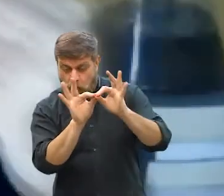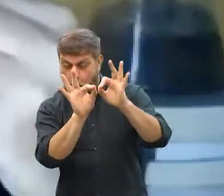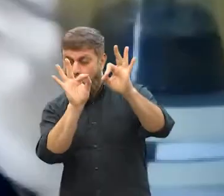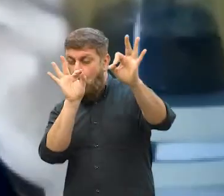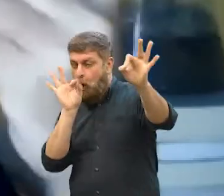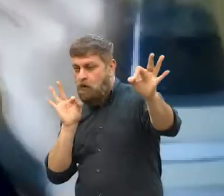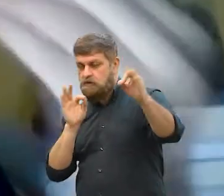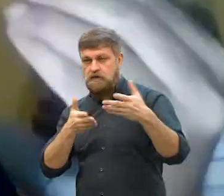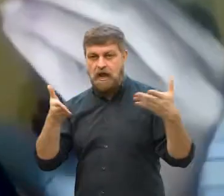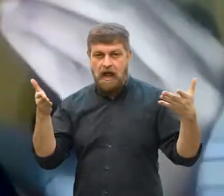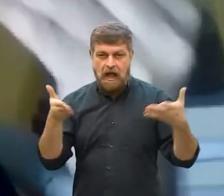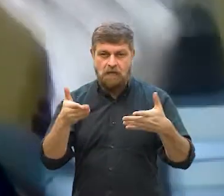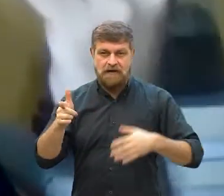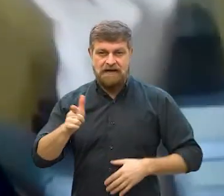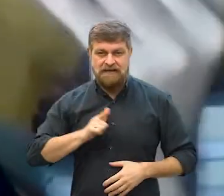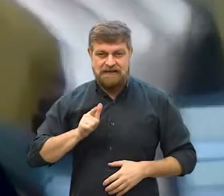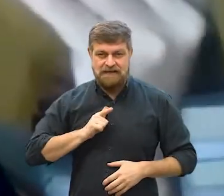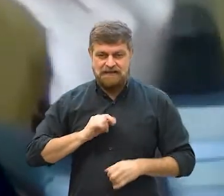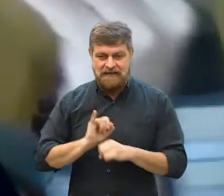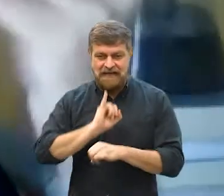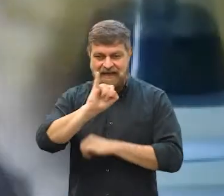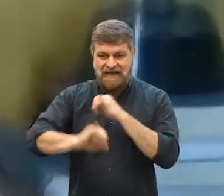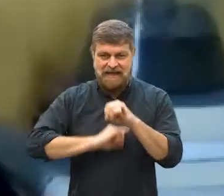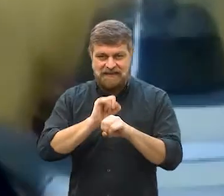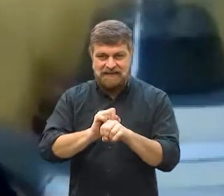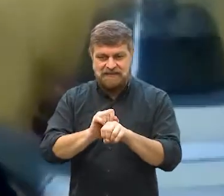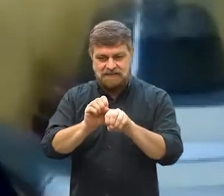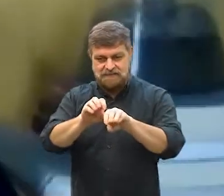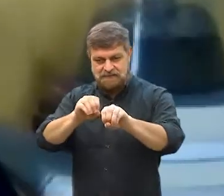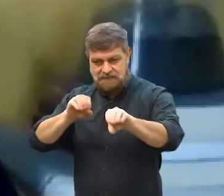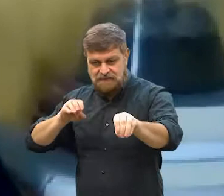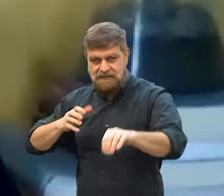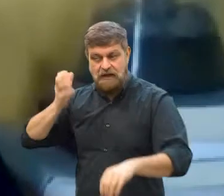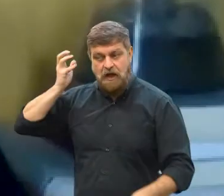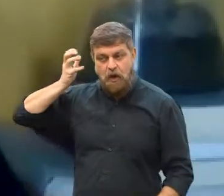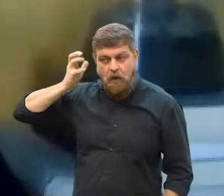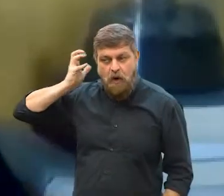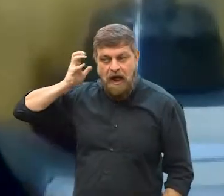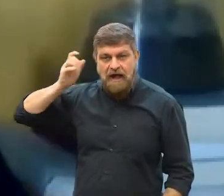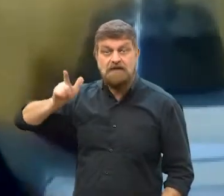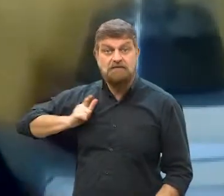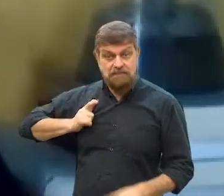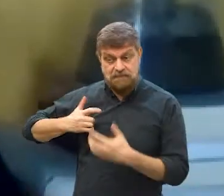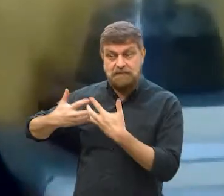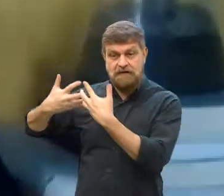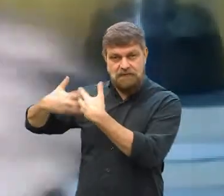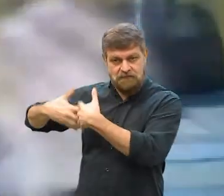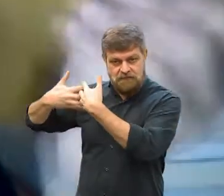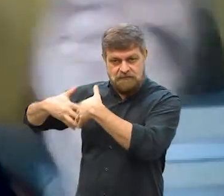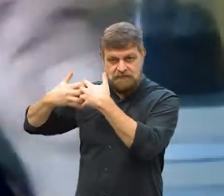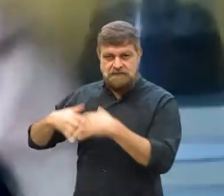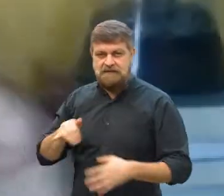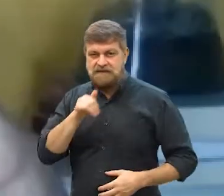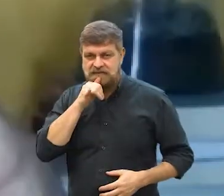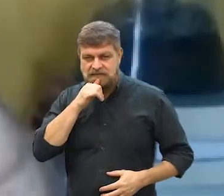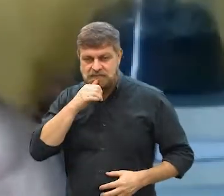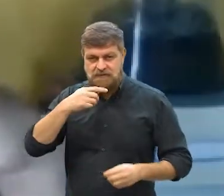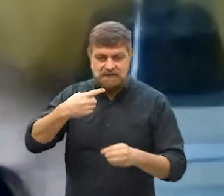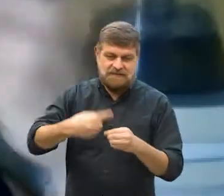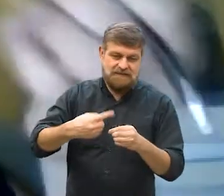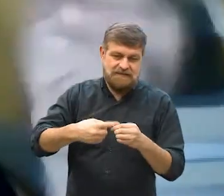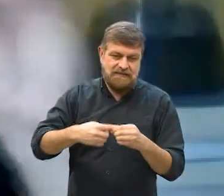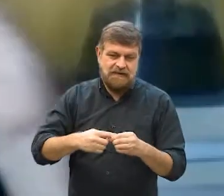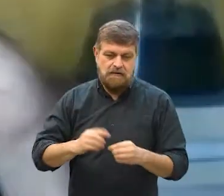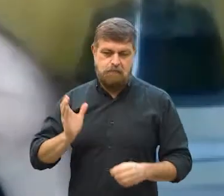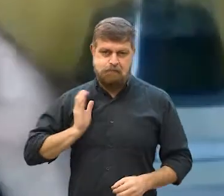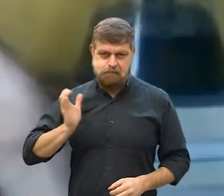agora com o ensino remoto é justamente ele que faz esse grande trabalho quando eu falo de um grande centro cidades ricas como